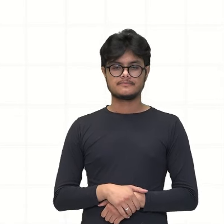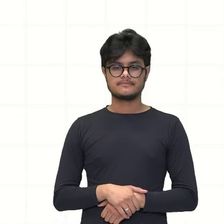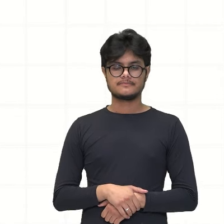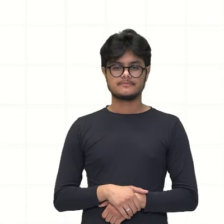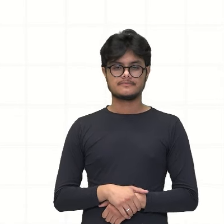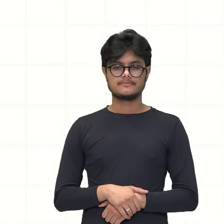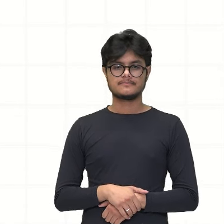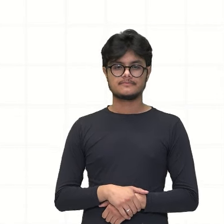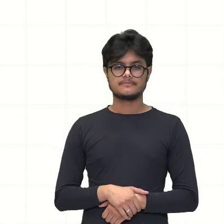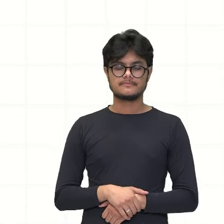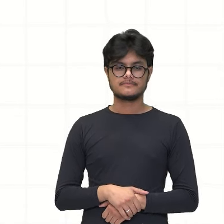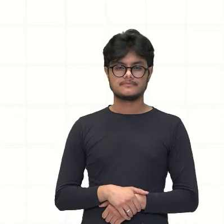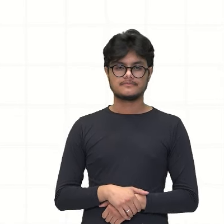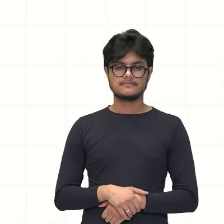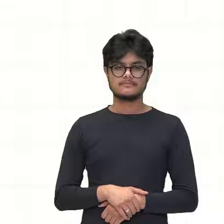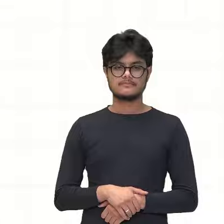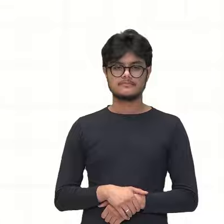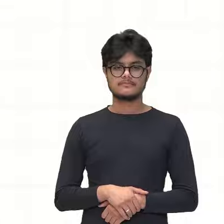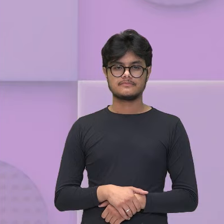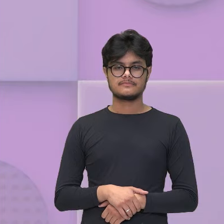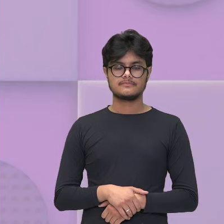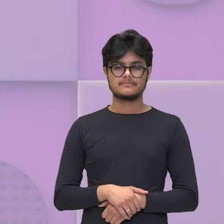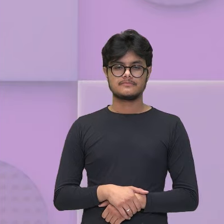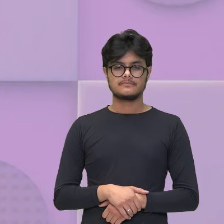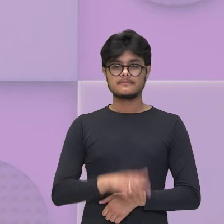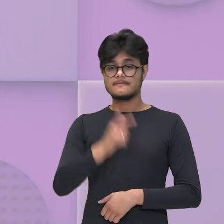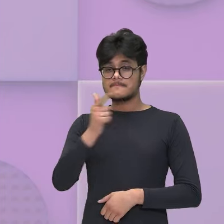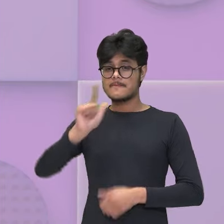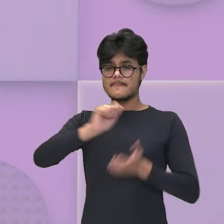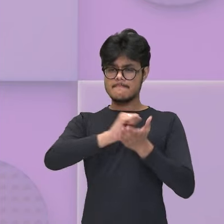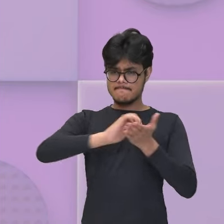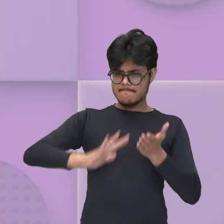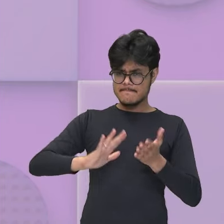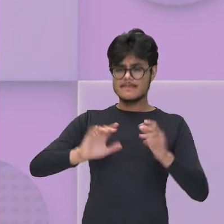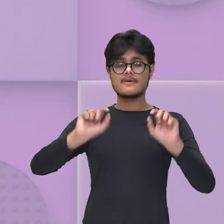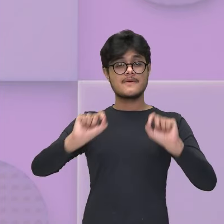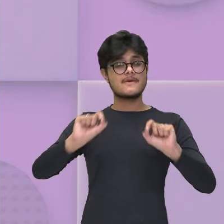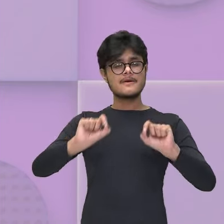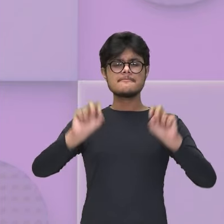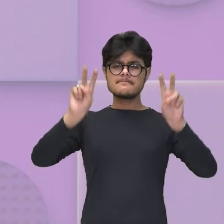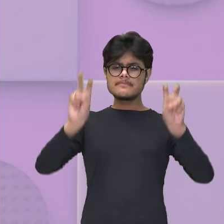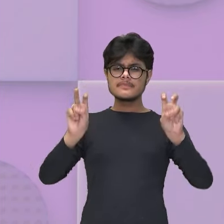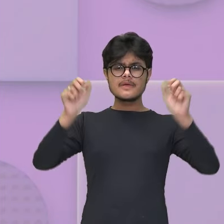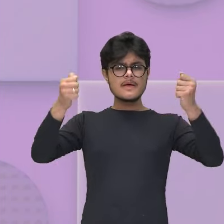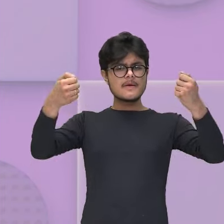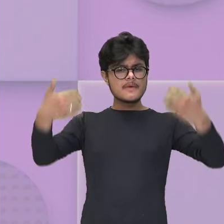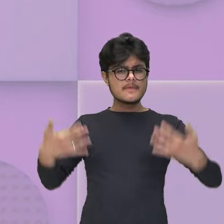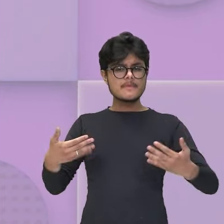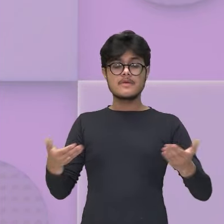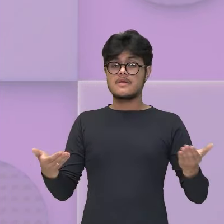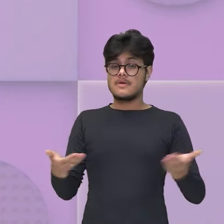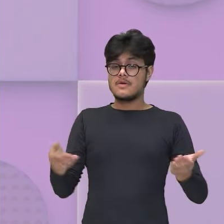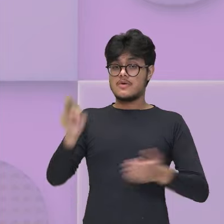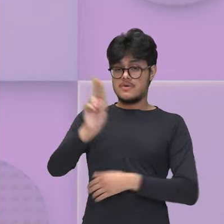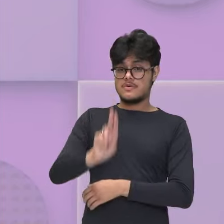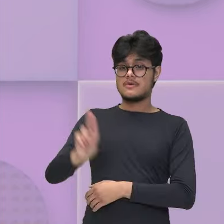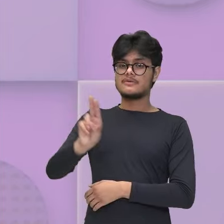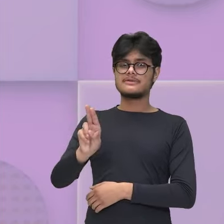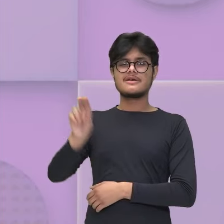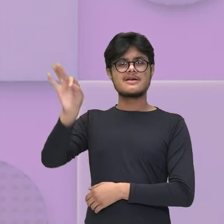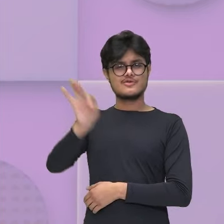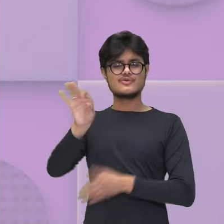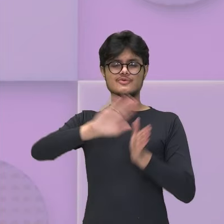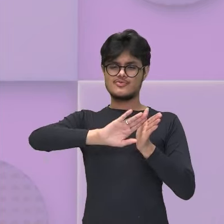Então agora, nós vamos para mais uma situação, né, que utiliza o